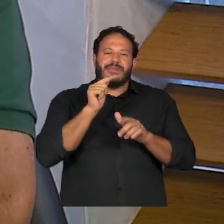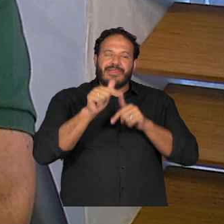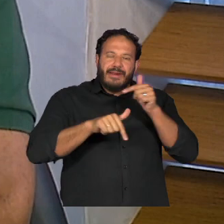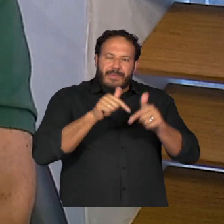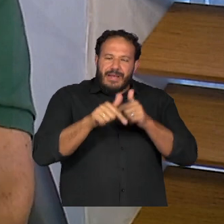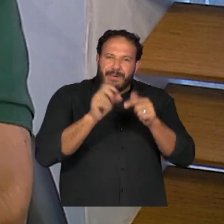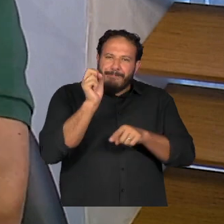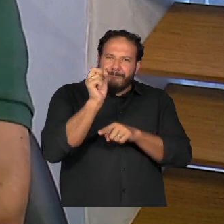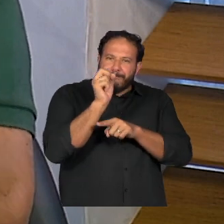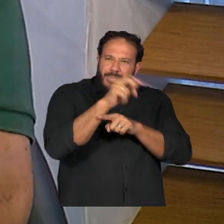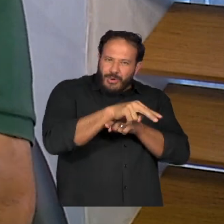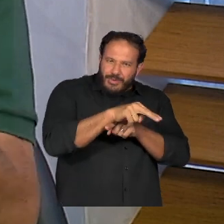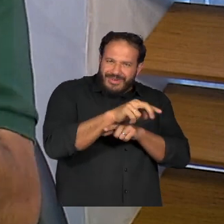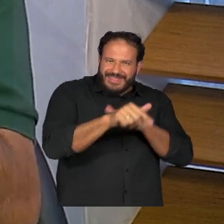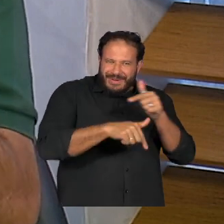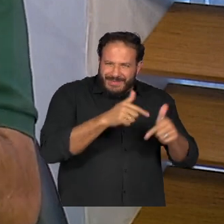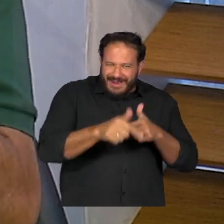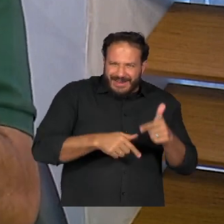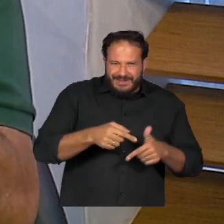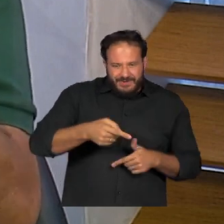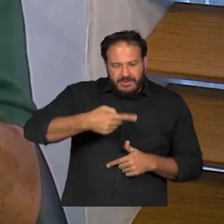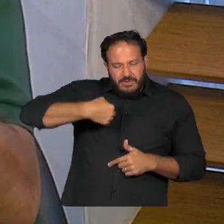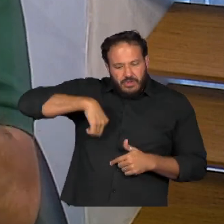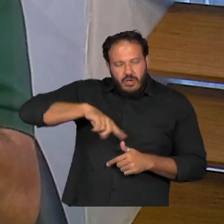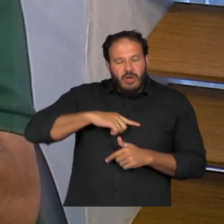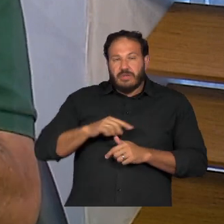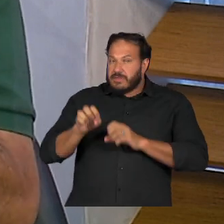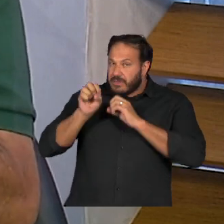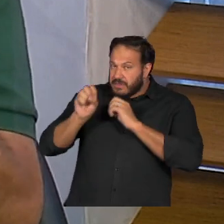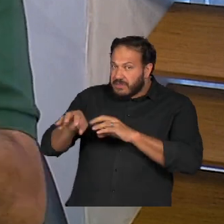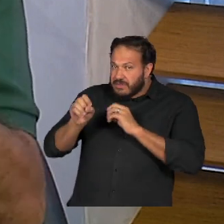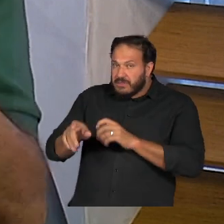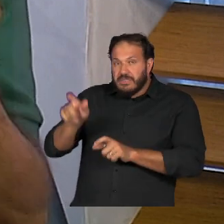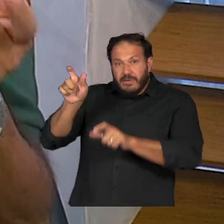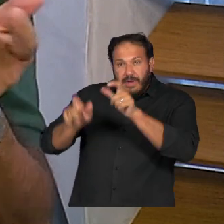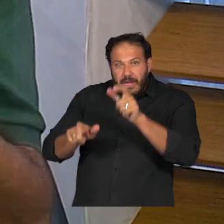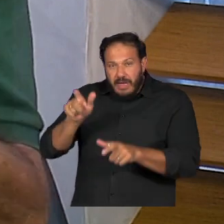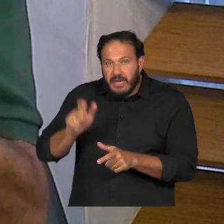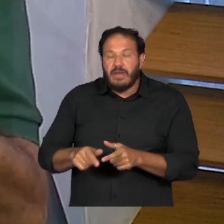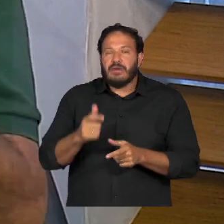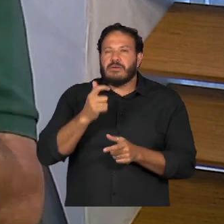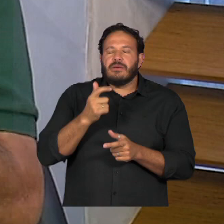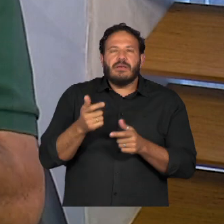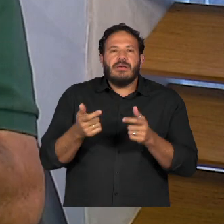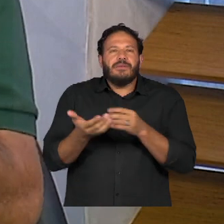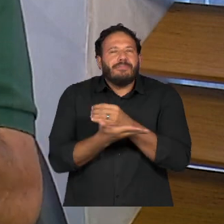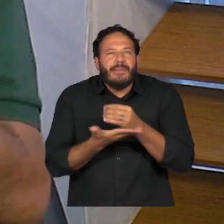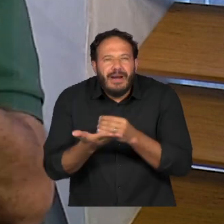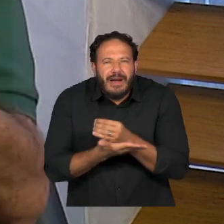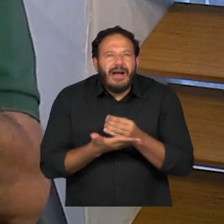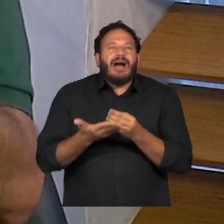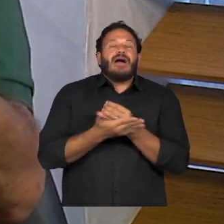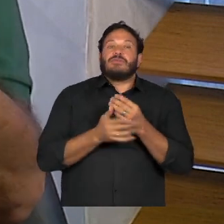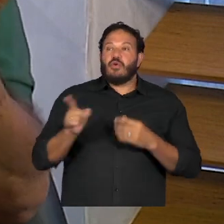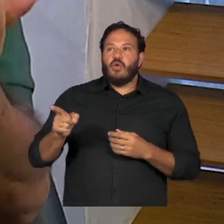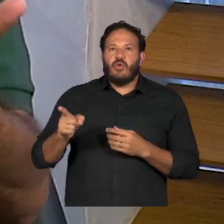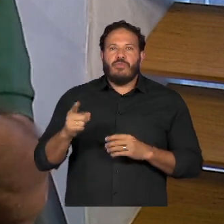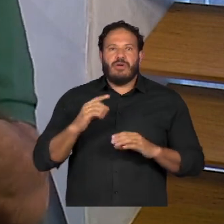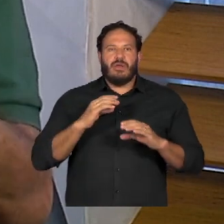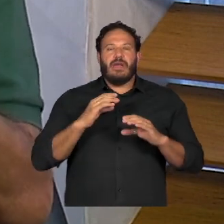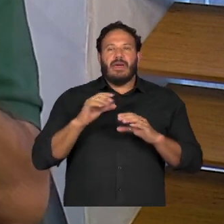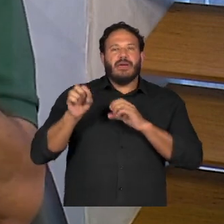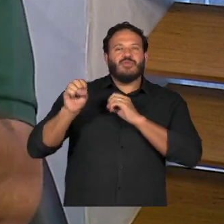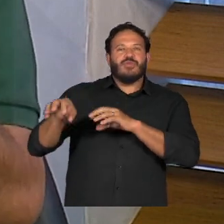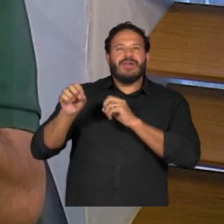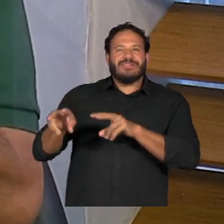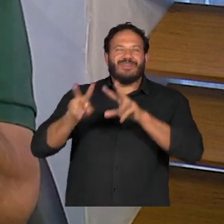empregabilidade aonde nós nós ensinamos a eles os princípios da comunicação corporativa